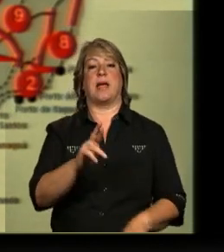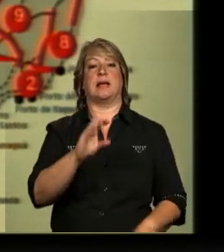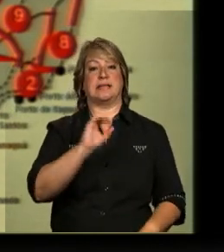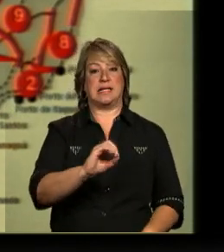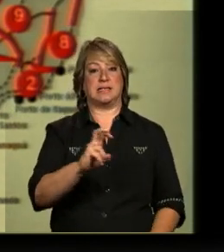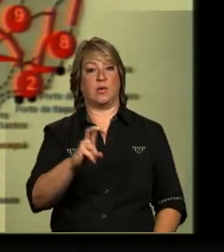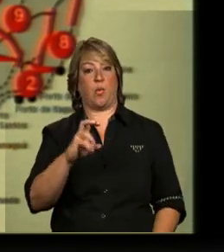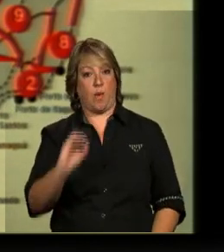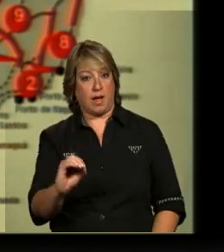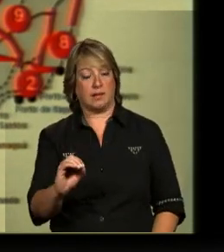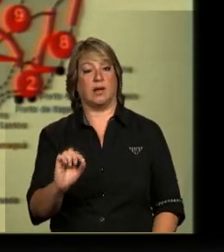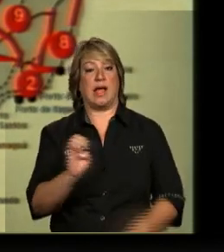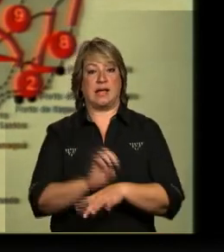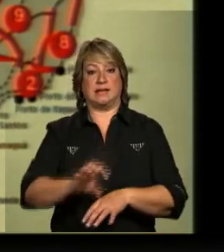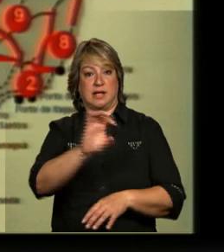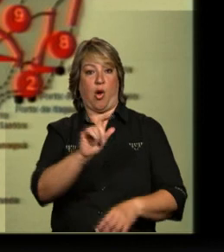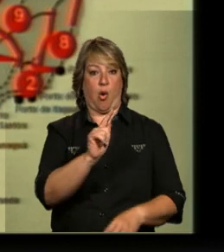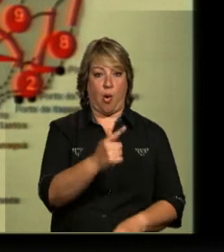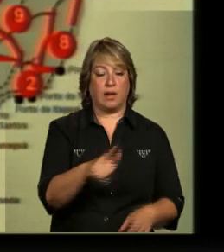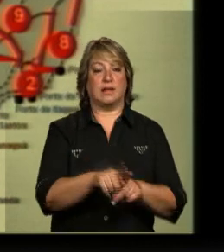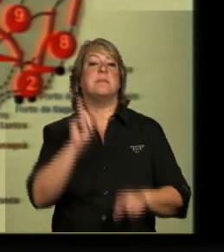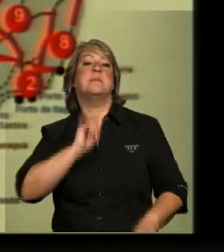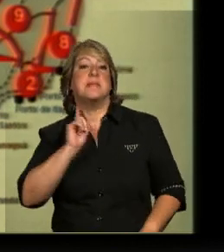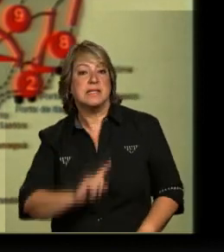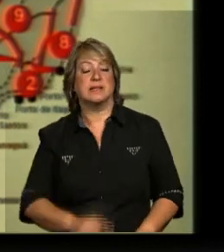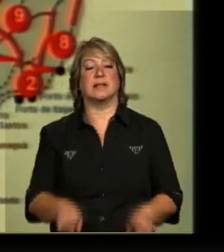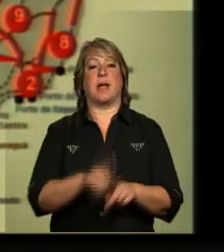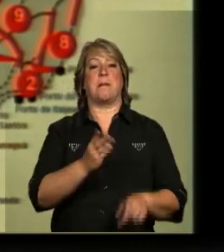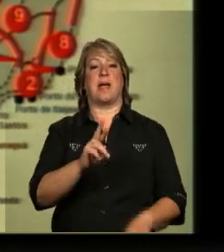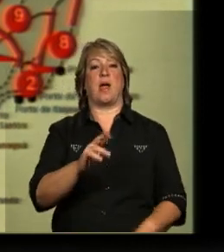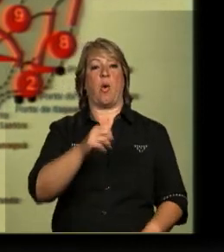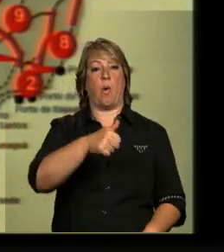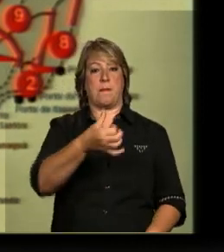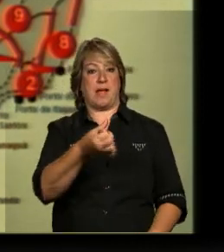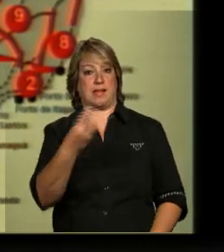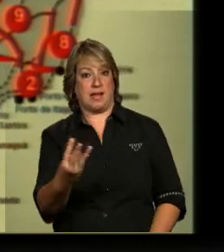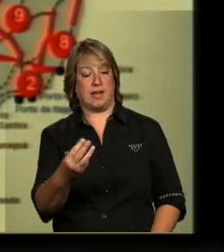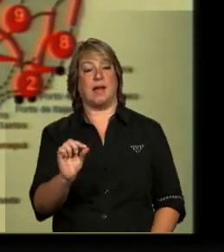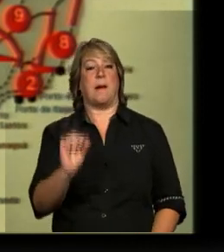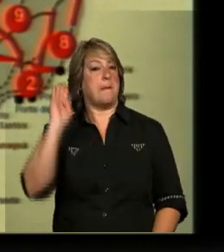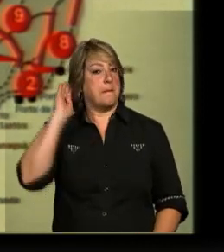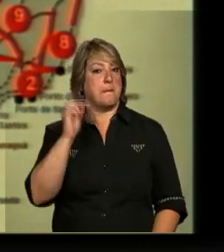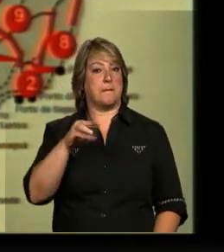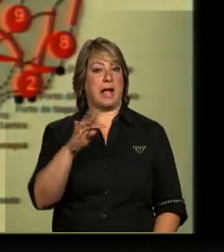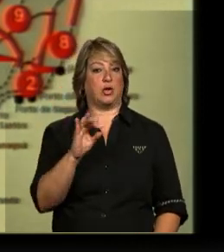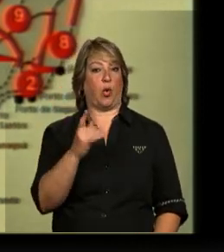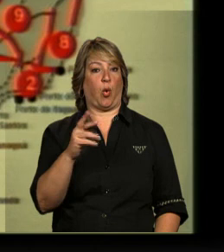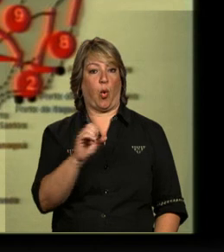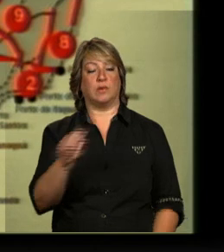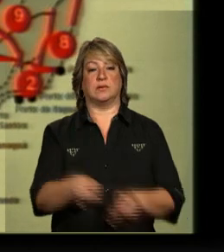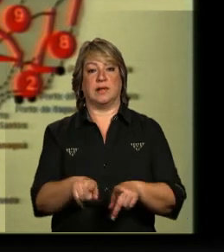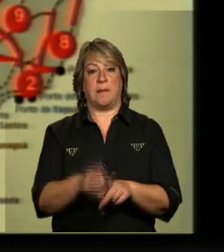br-050 nos estados de Goiás e Minas Gerais a br-163 no Mato Grosso as